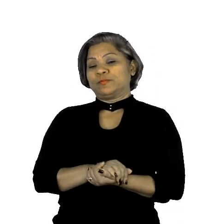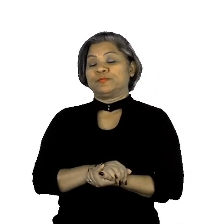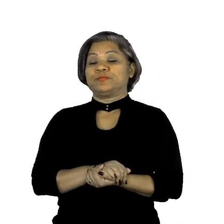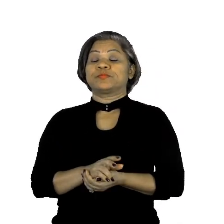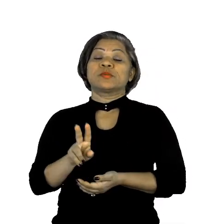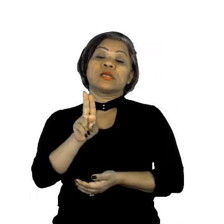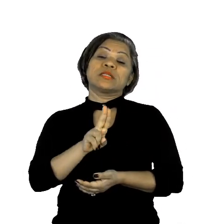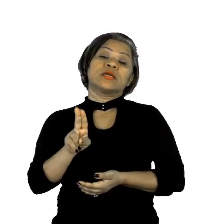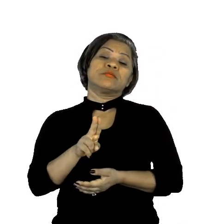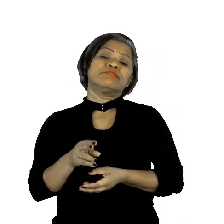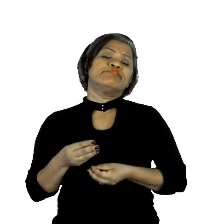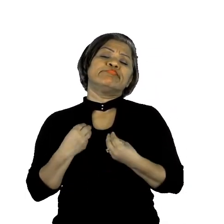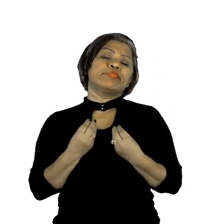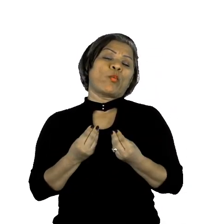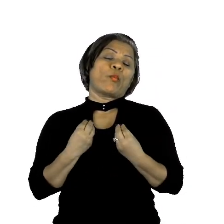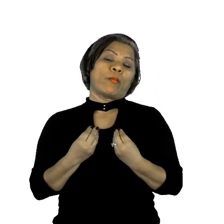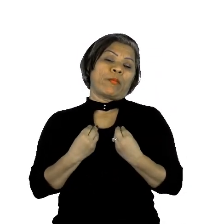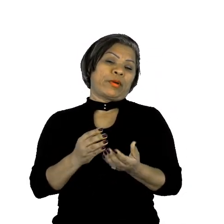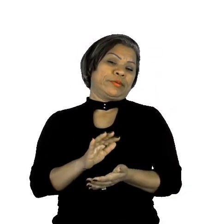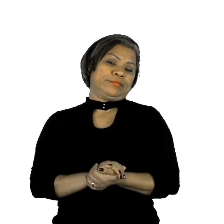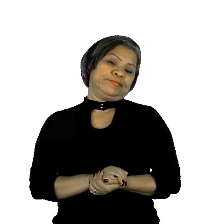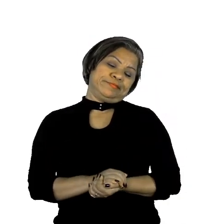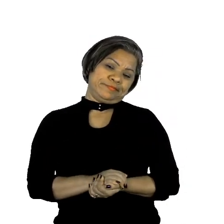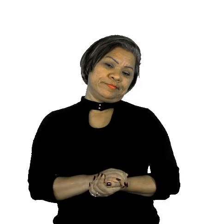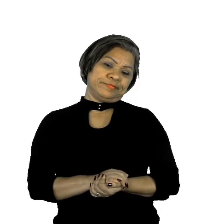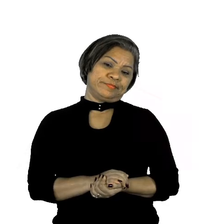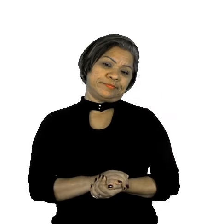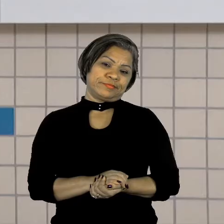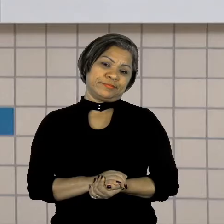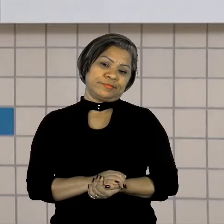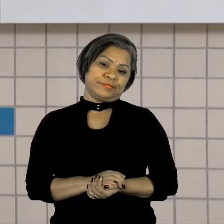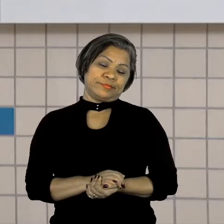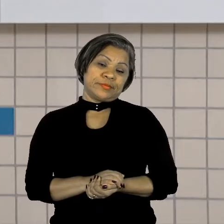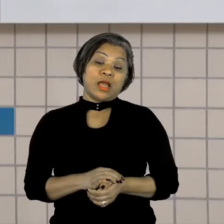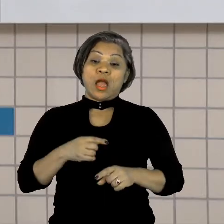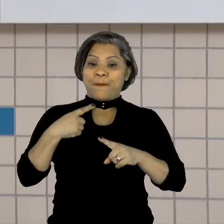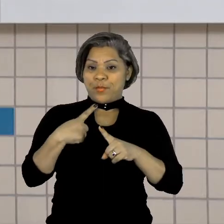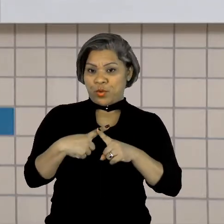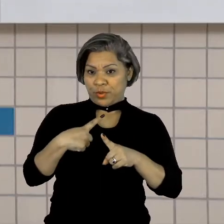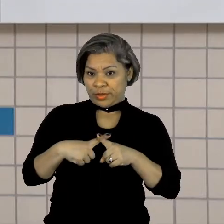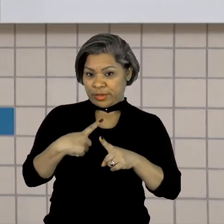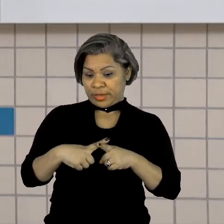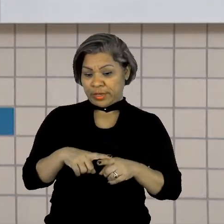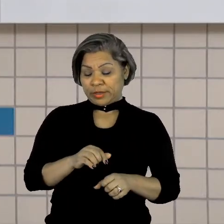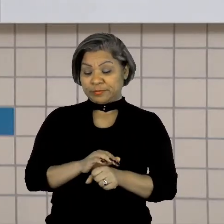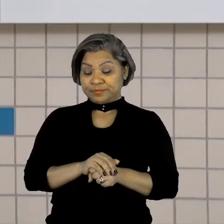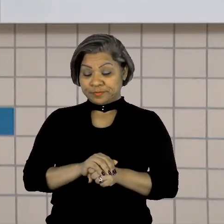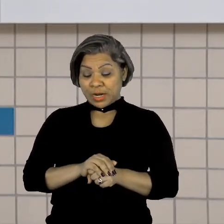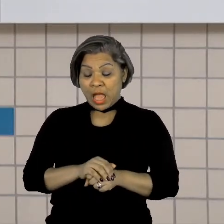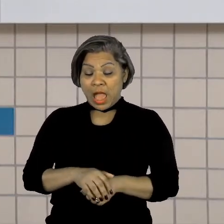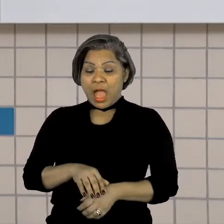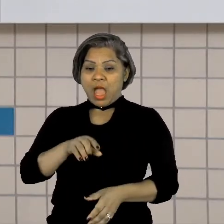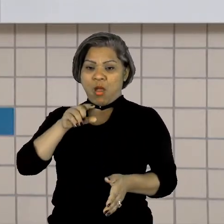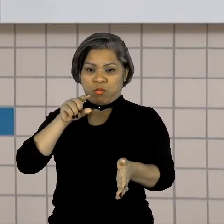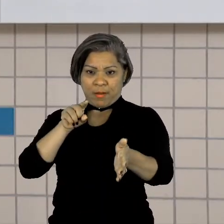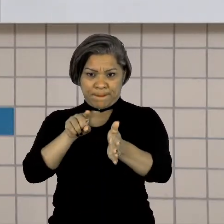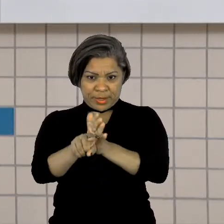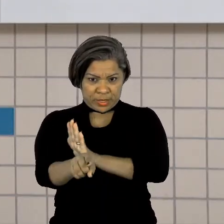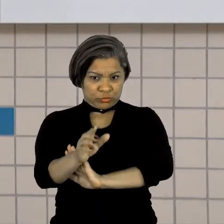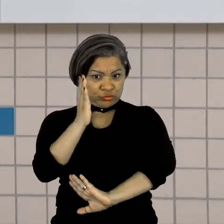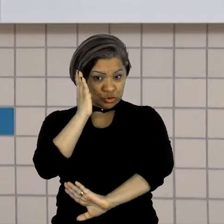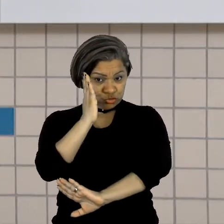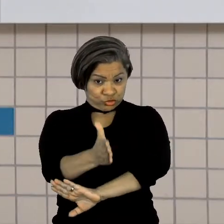ele aí para quê? Por que está sendo usado? Porque nesse caso aí é uma interrogação direta, ou seja, é